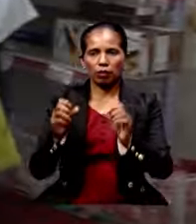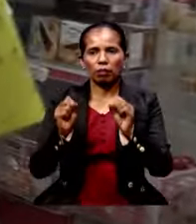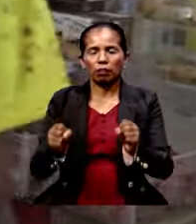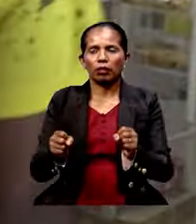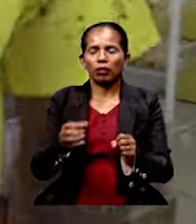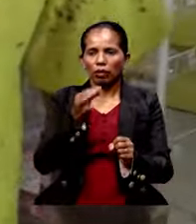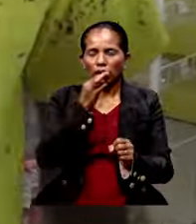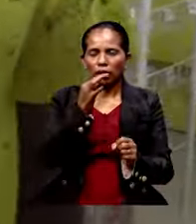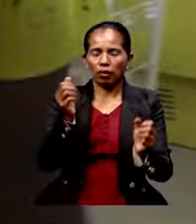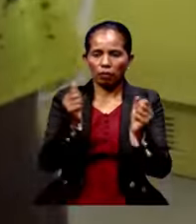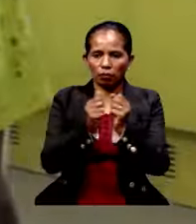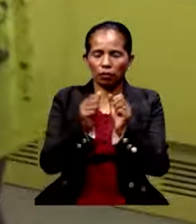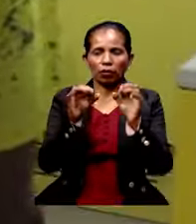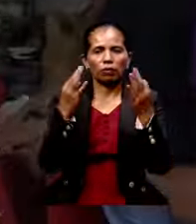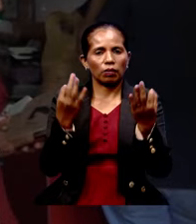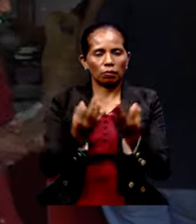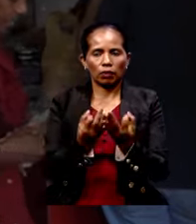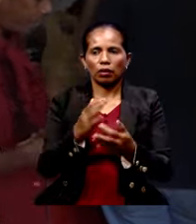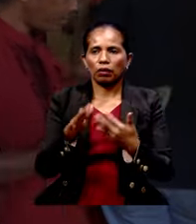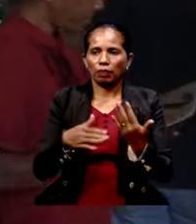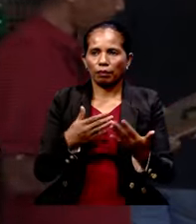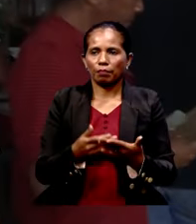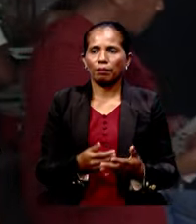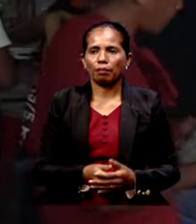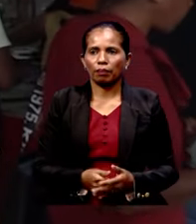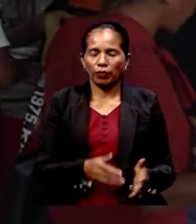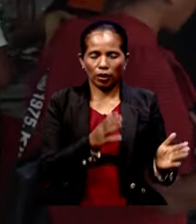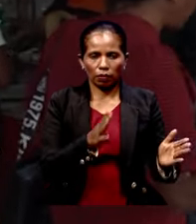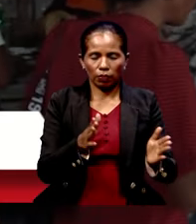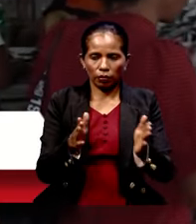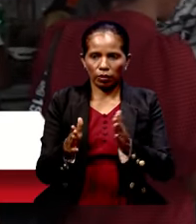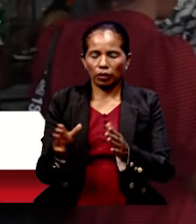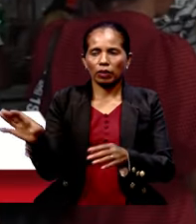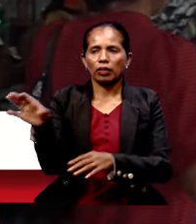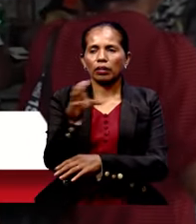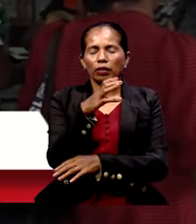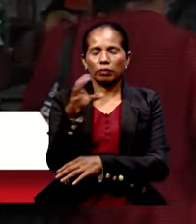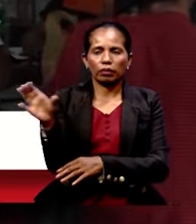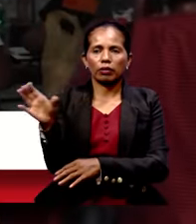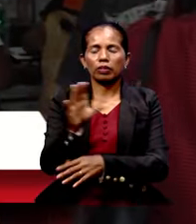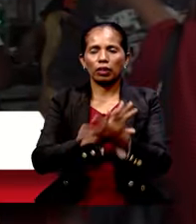hang hamutu ko familia sira. Preparação ba festa Natal nia,